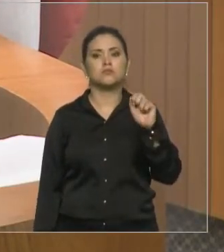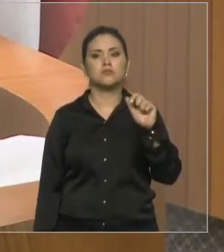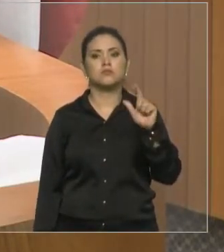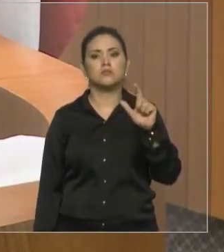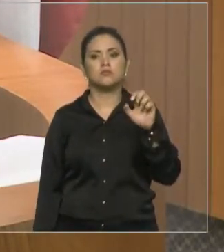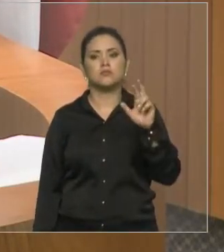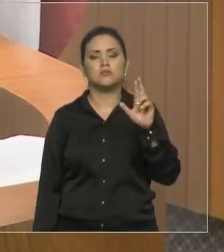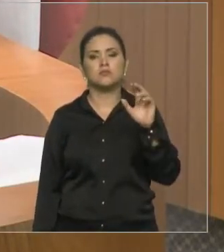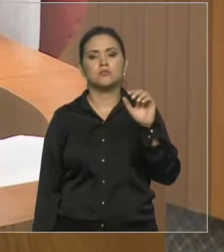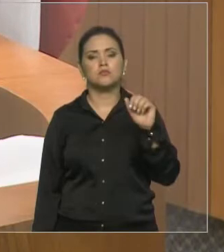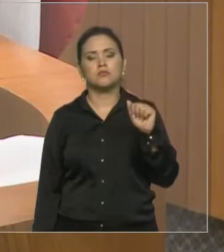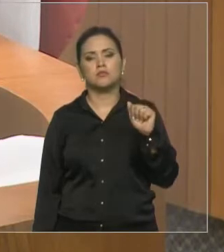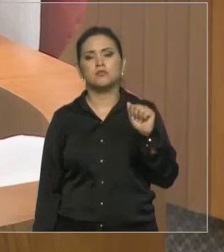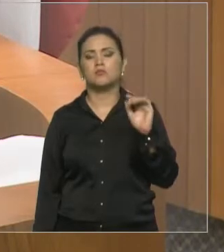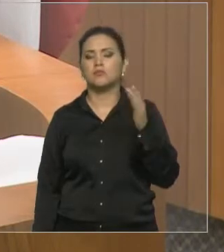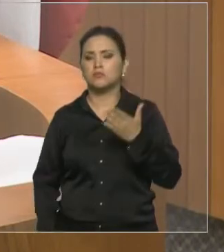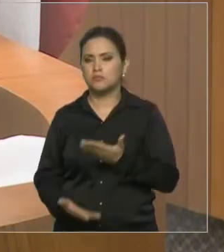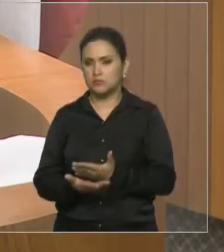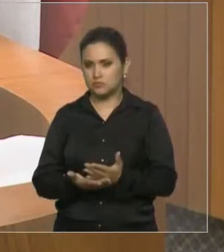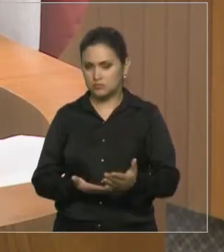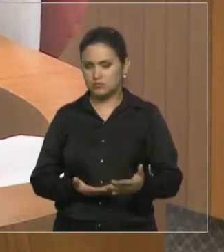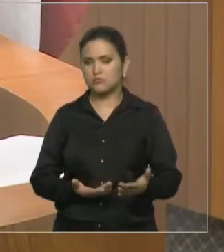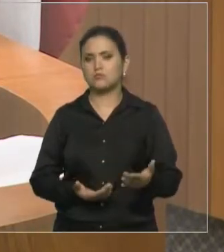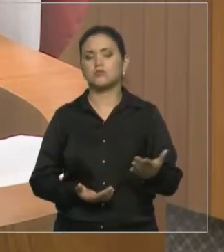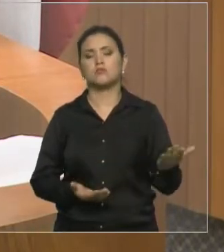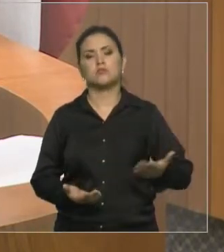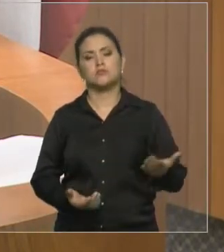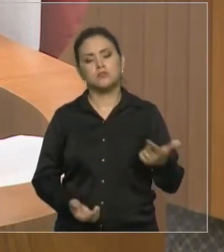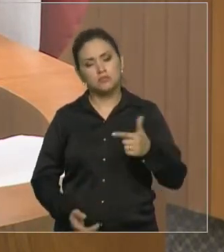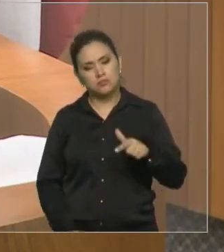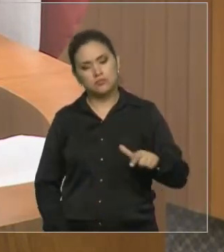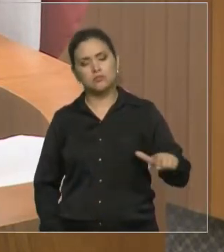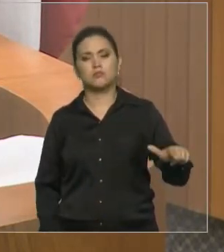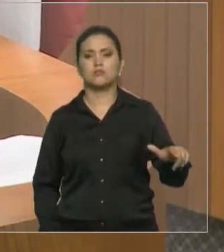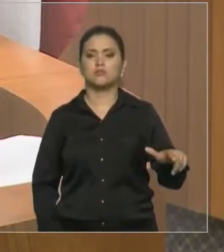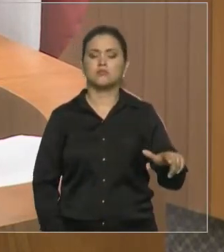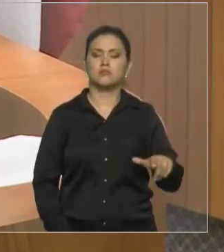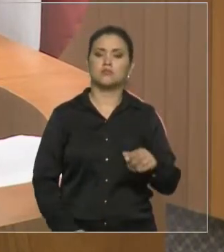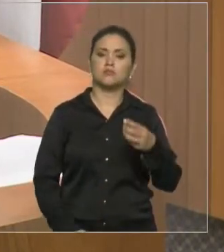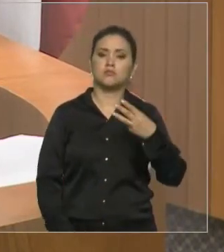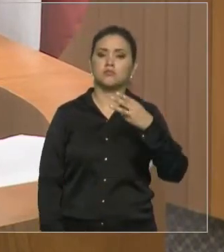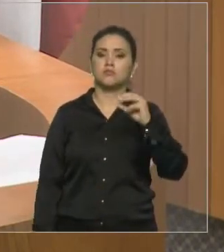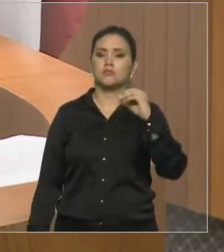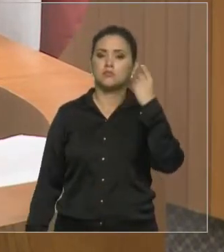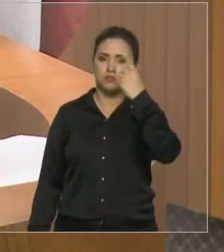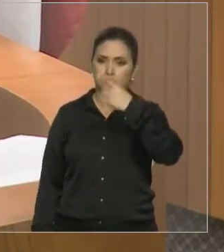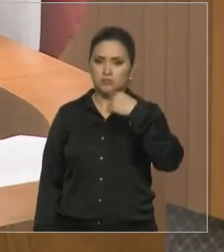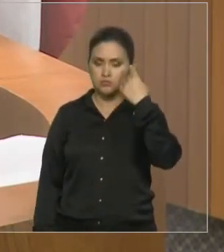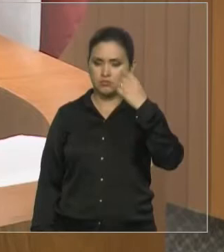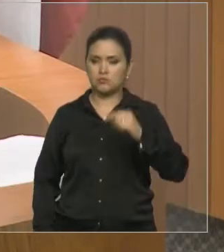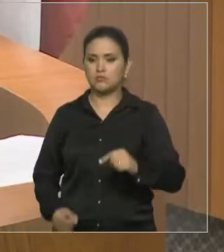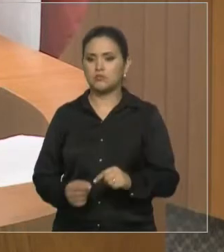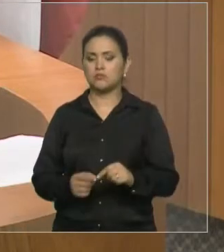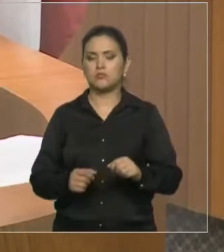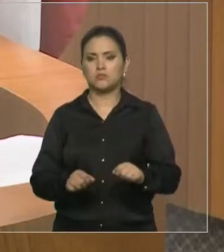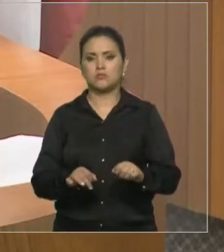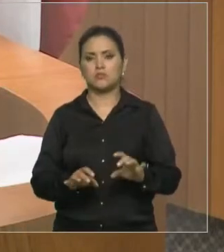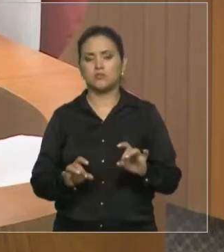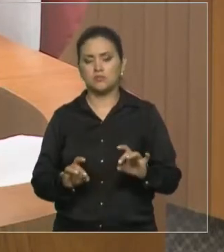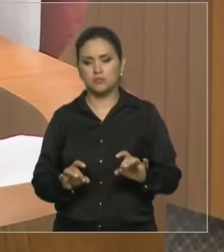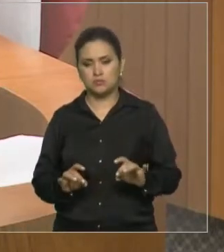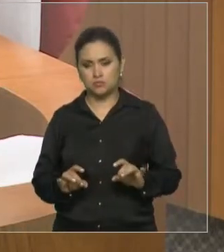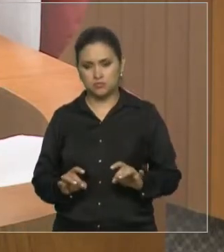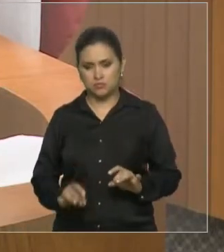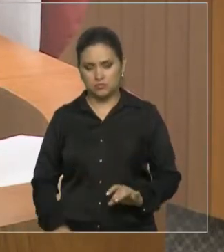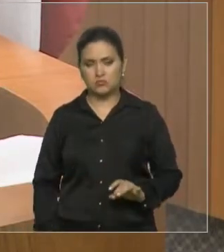a discussão das 30 horas fizemos uma sessão especial em prol da fundação antonio dino emendamos o projeto do rg